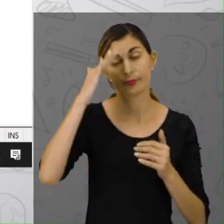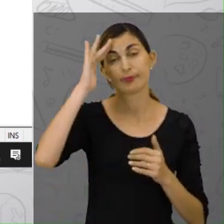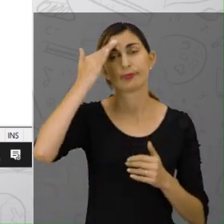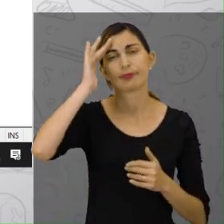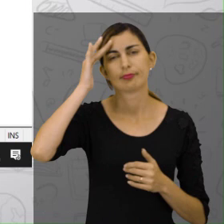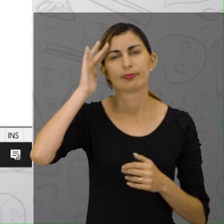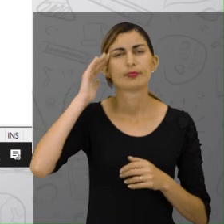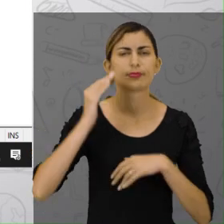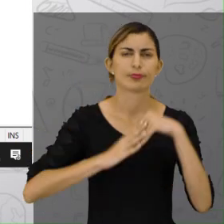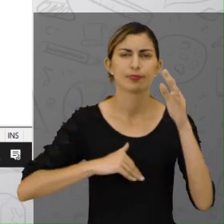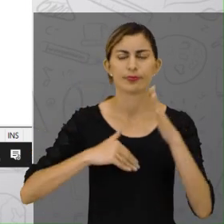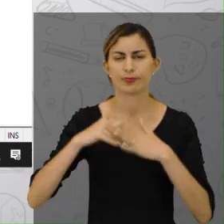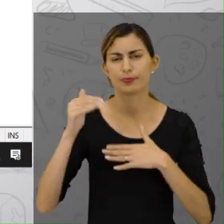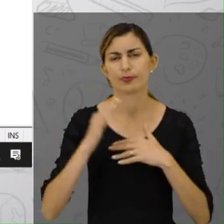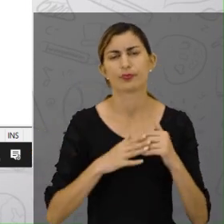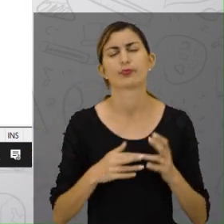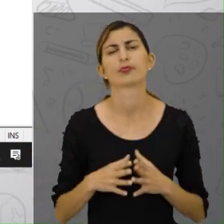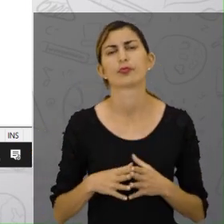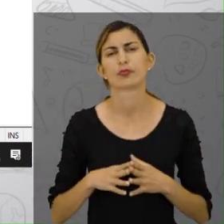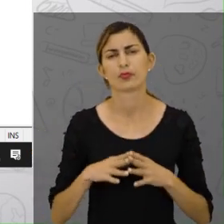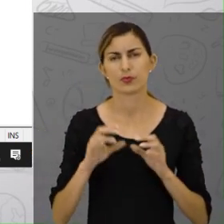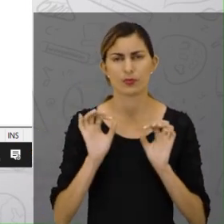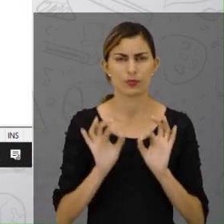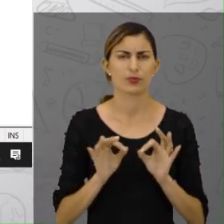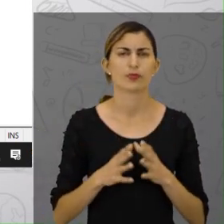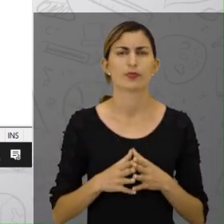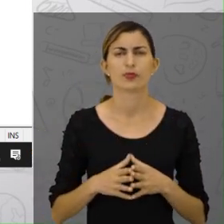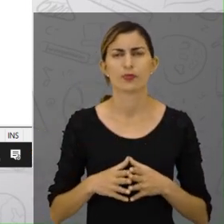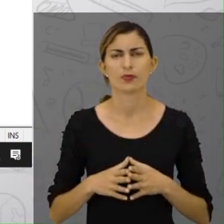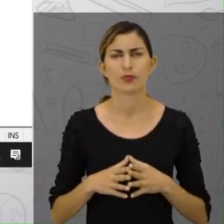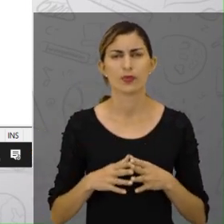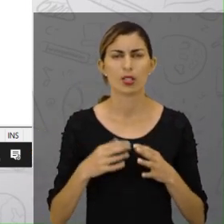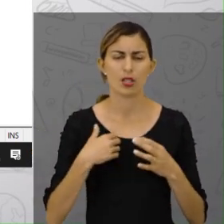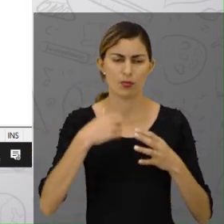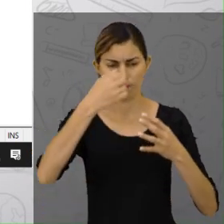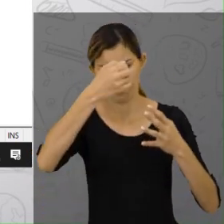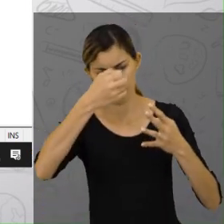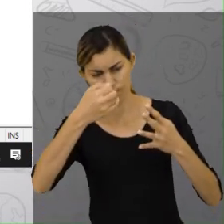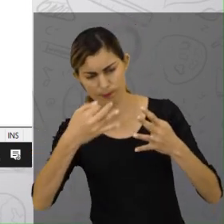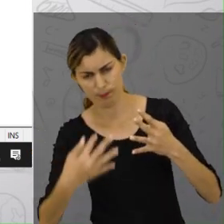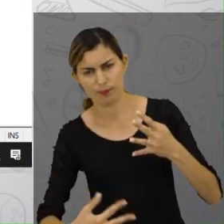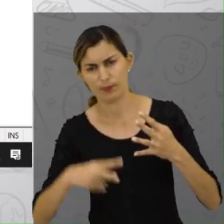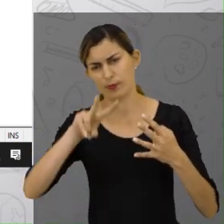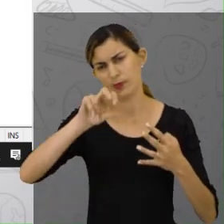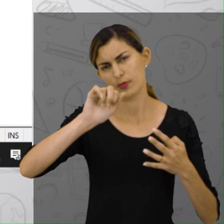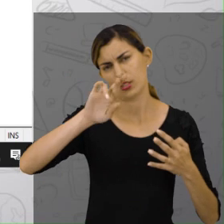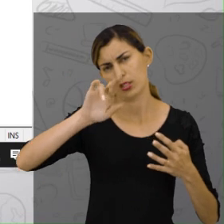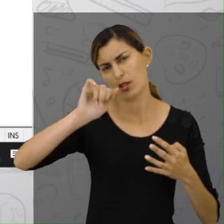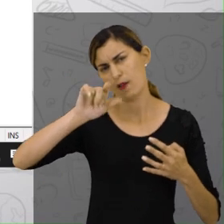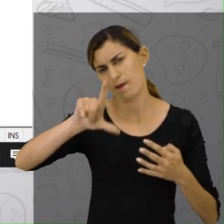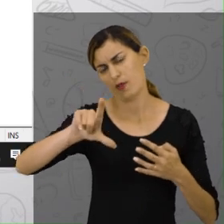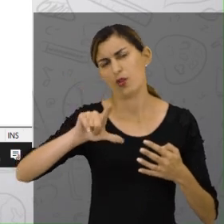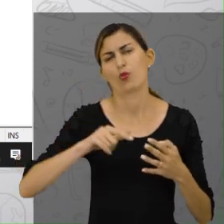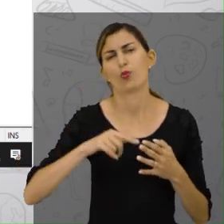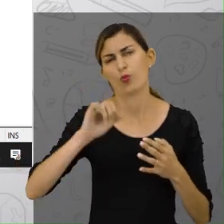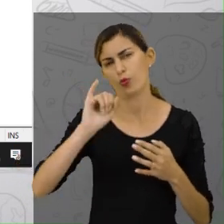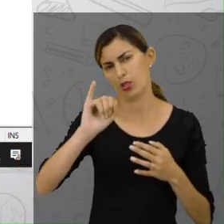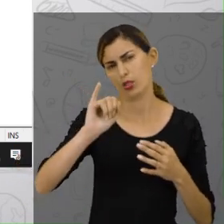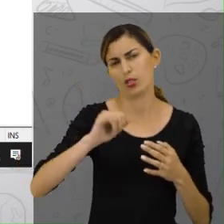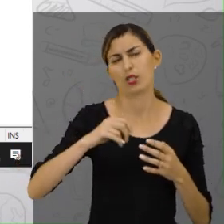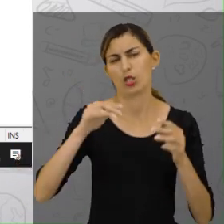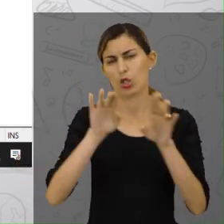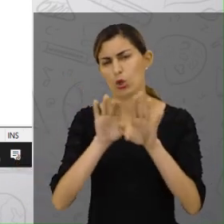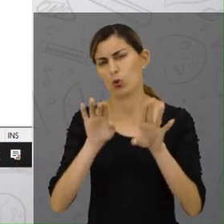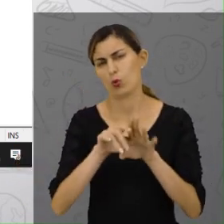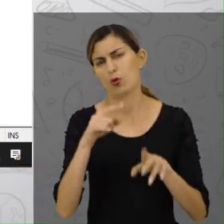Vamos entender aqui na parte prática o seguinte. Definimos a variável